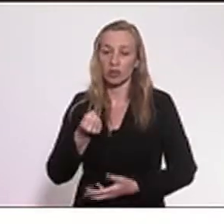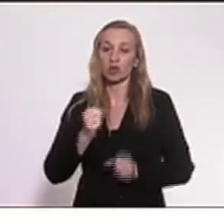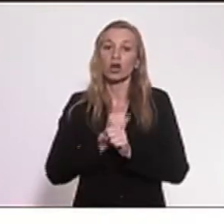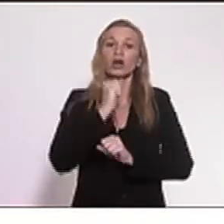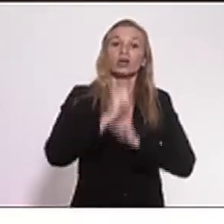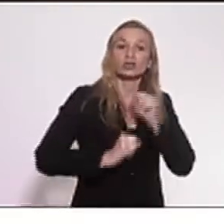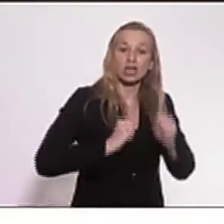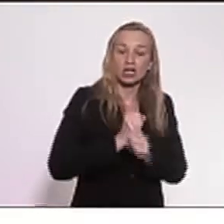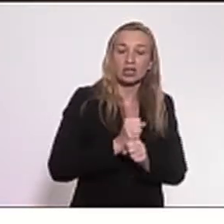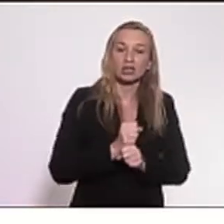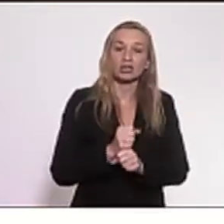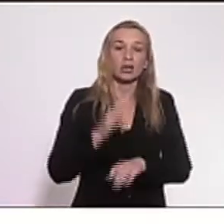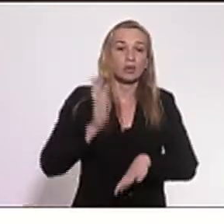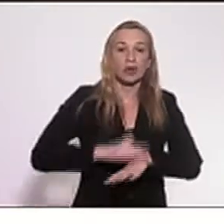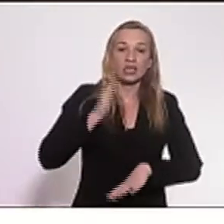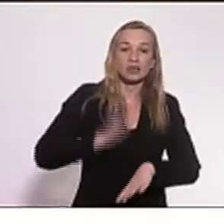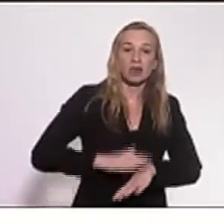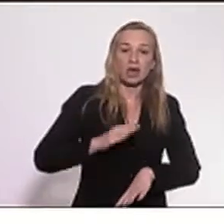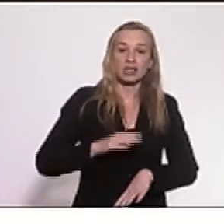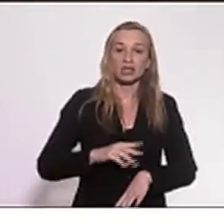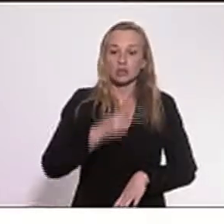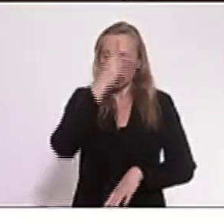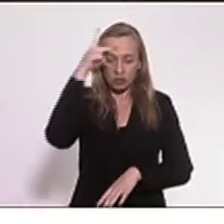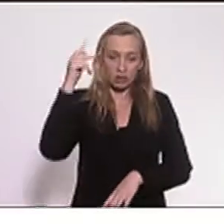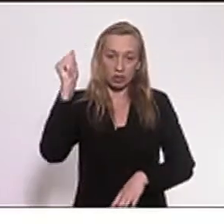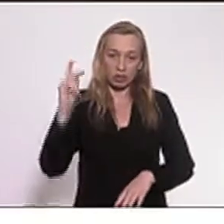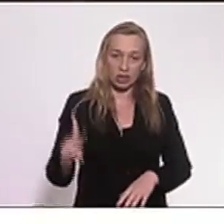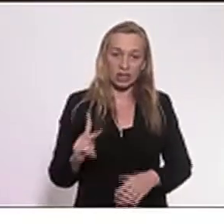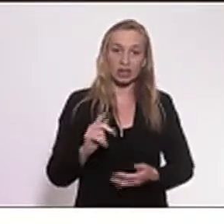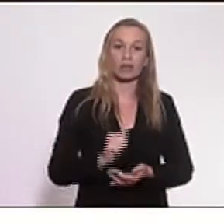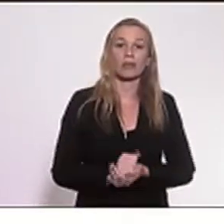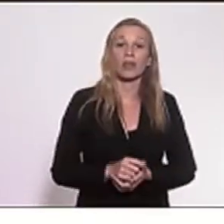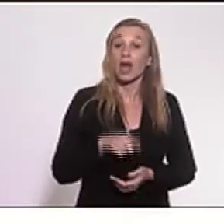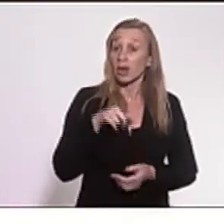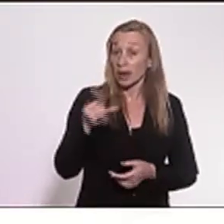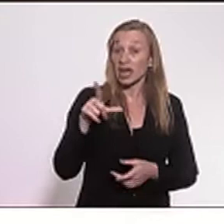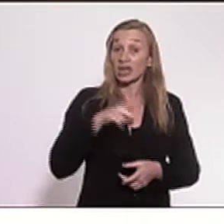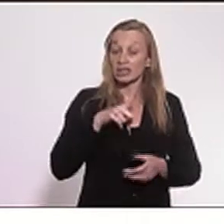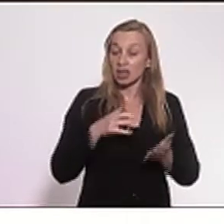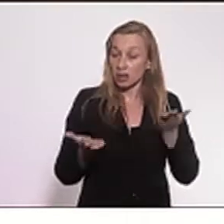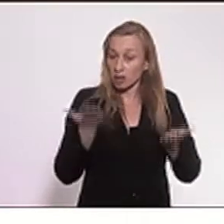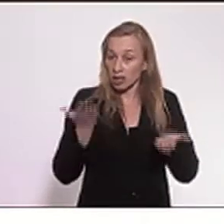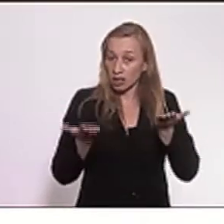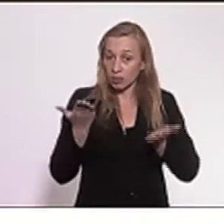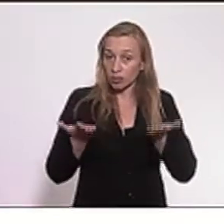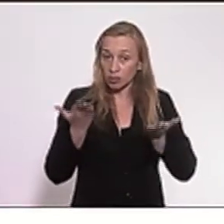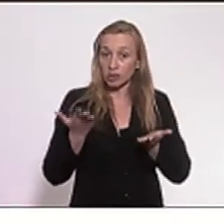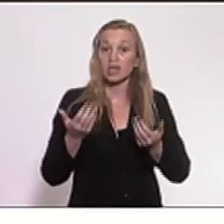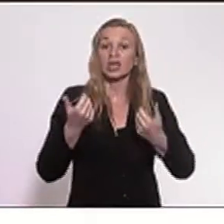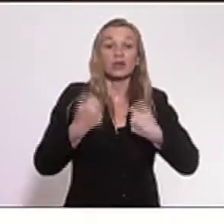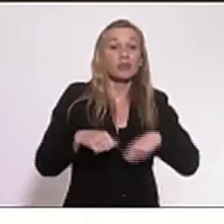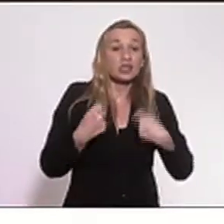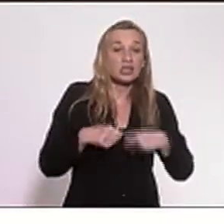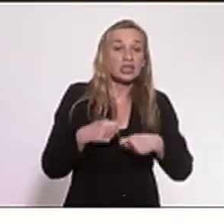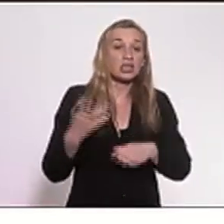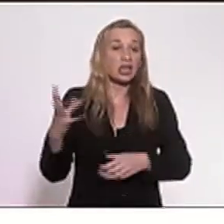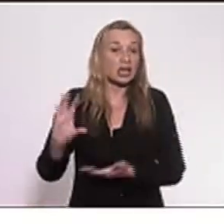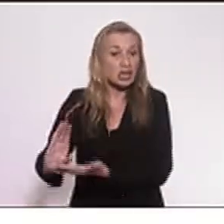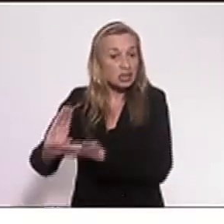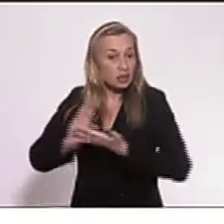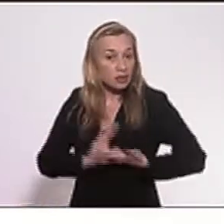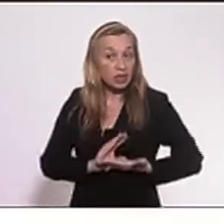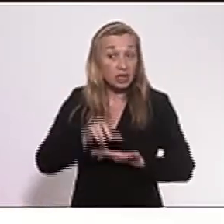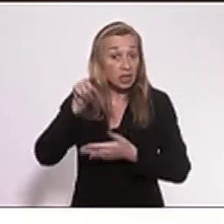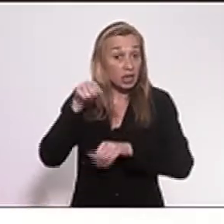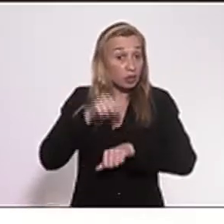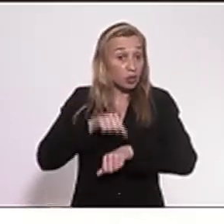anualmente receber mais e mais milhares de aposentados, para ele ter equilíbrio atuarial, ele precisaria receber naquele